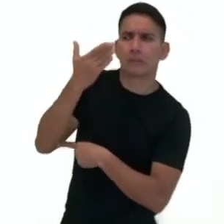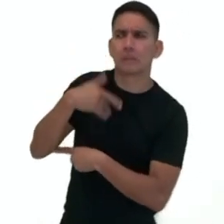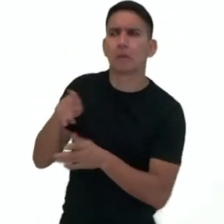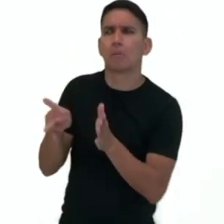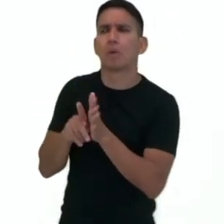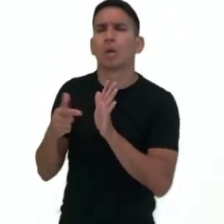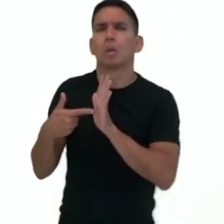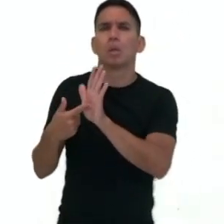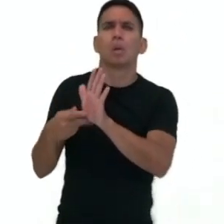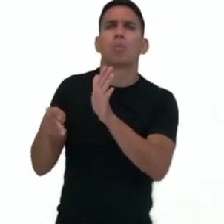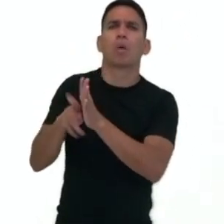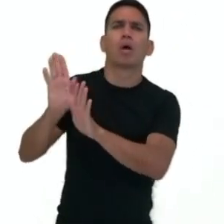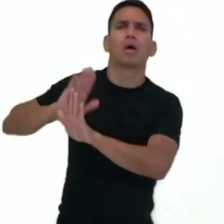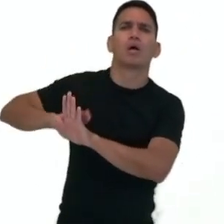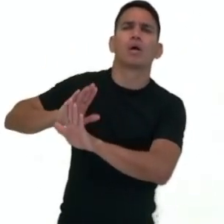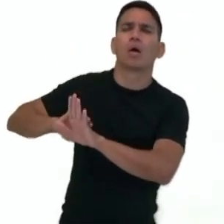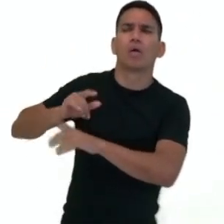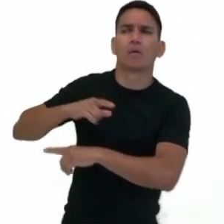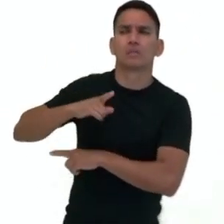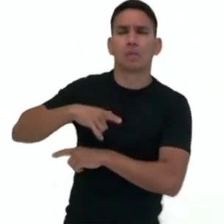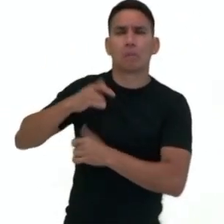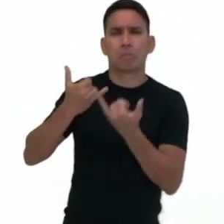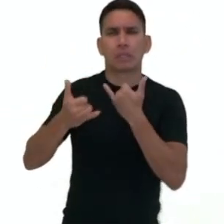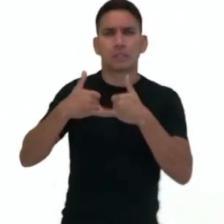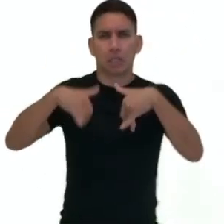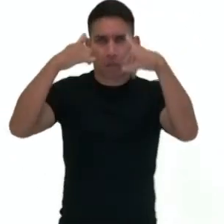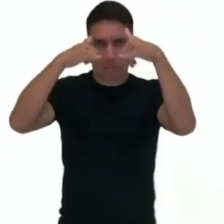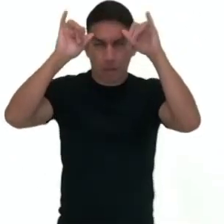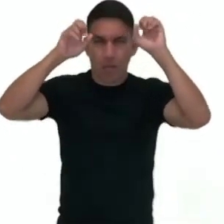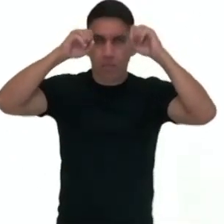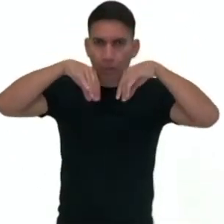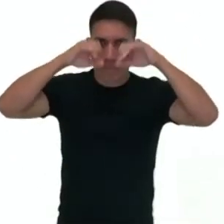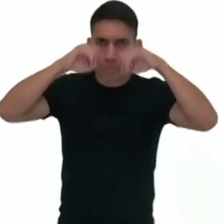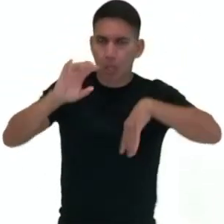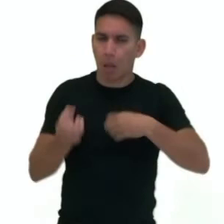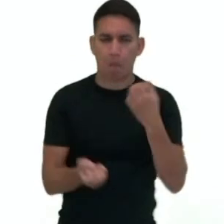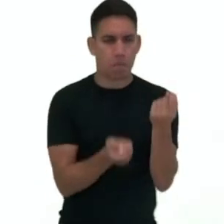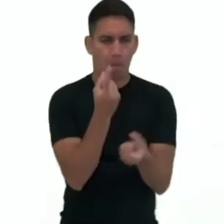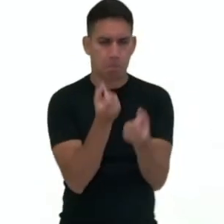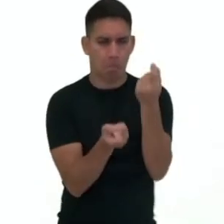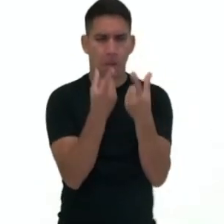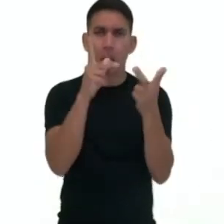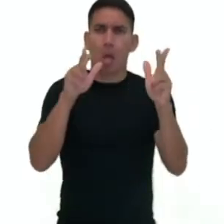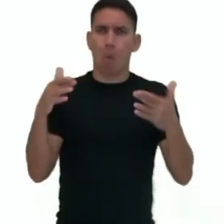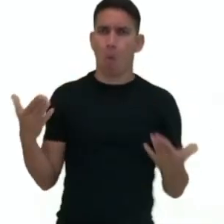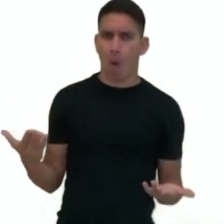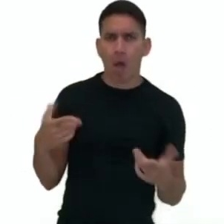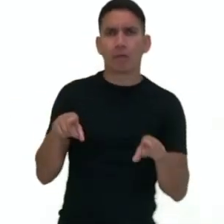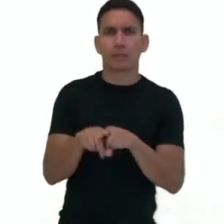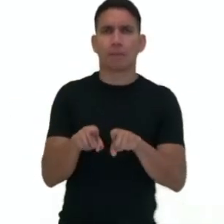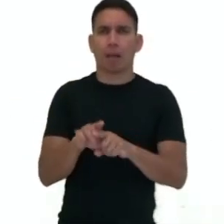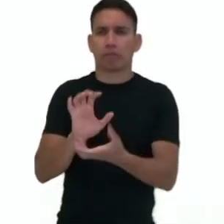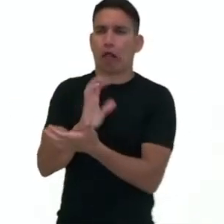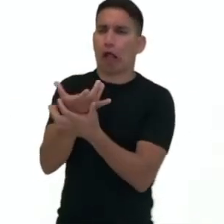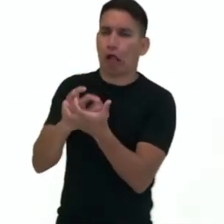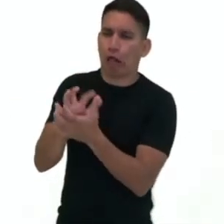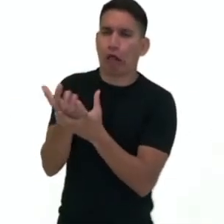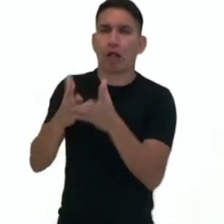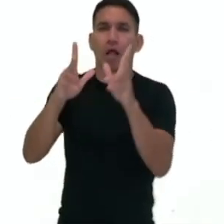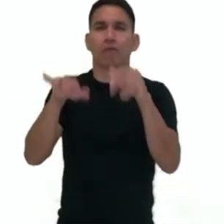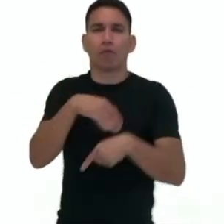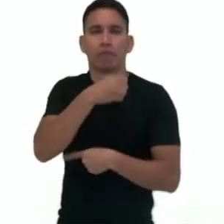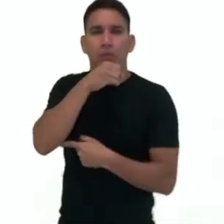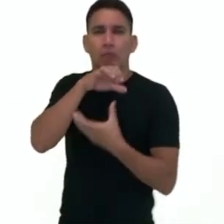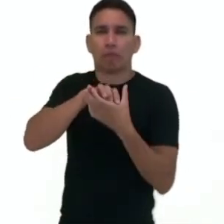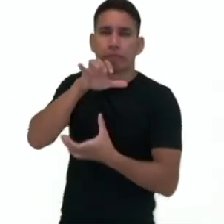detrás de um capão, bufando que nem touro brigão, saltando que nem pipoca, se traqueando que nem velha coroca, chiando